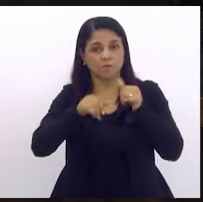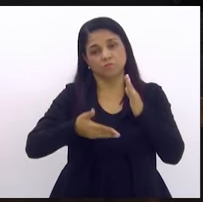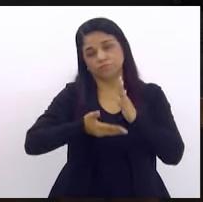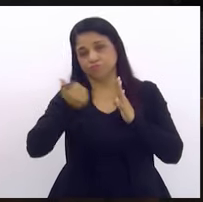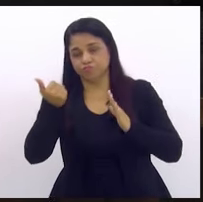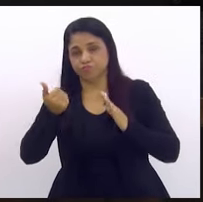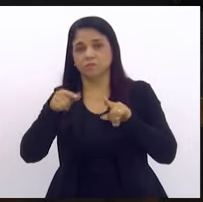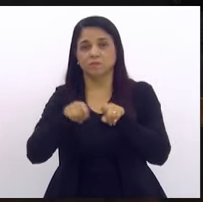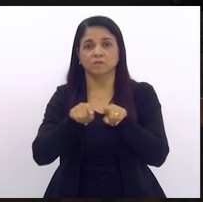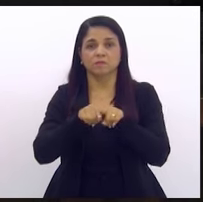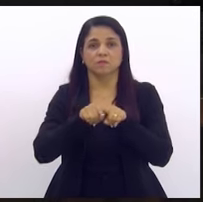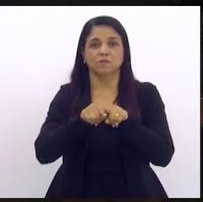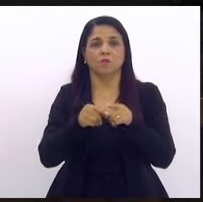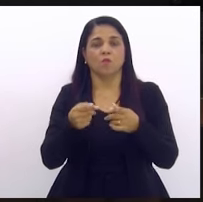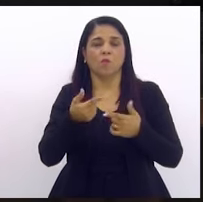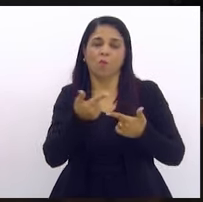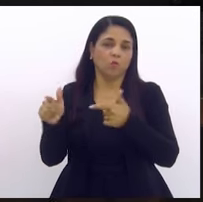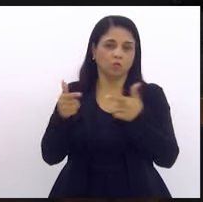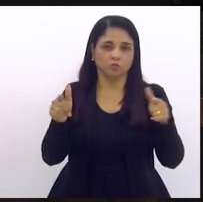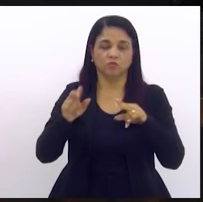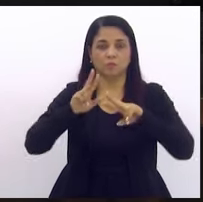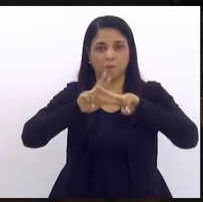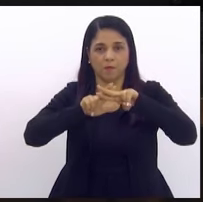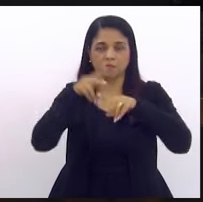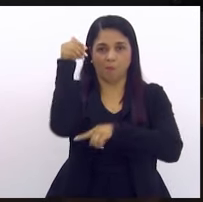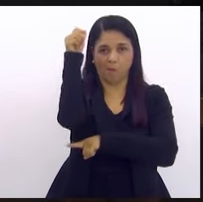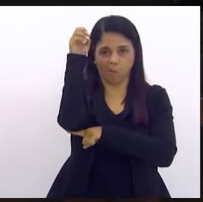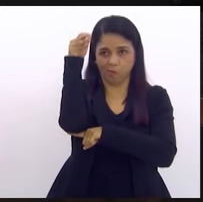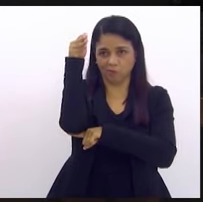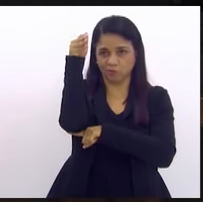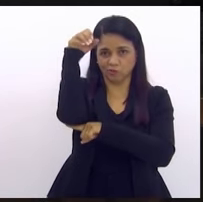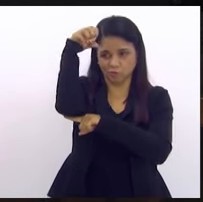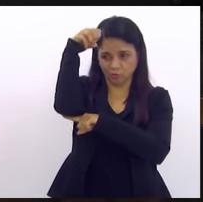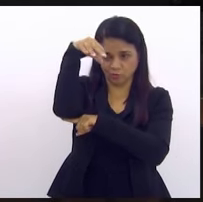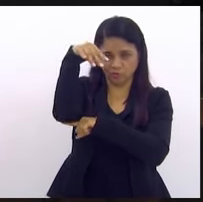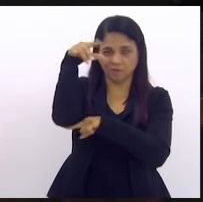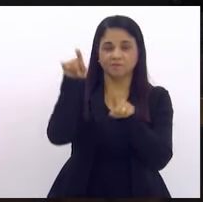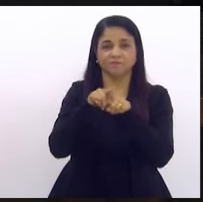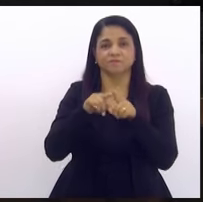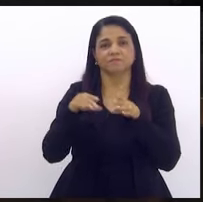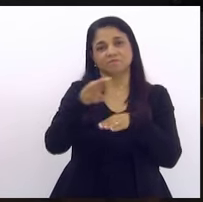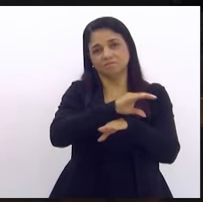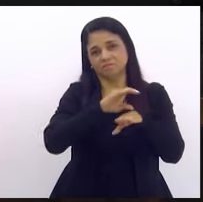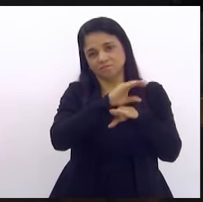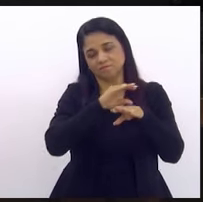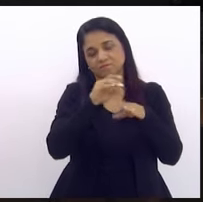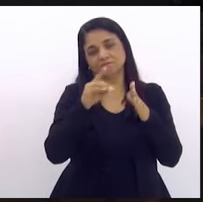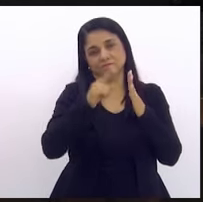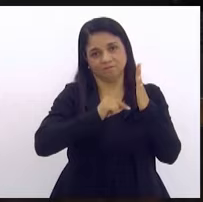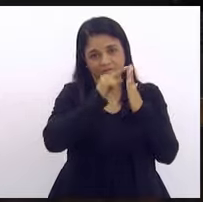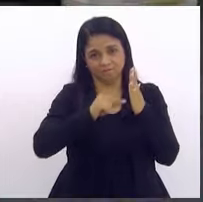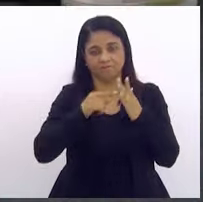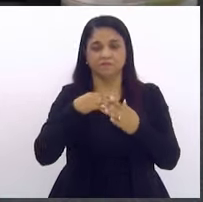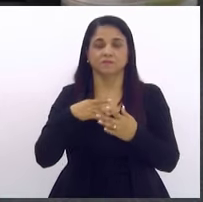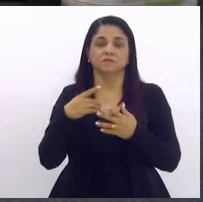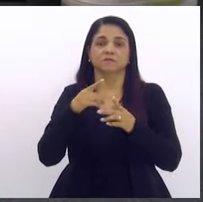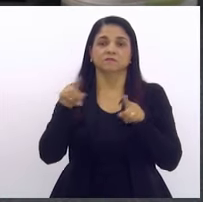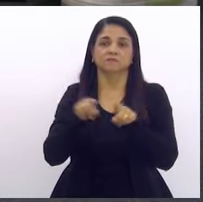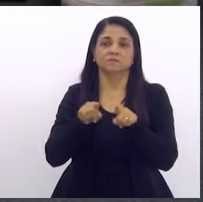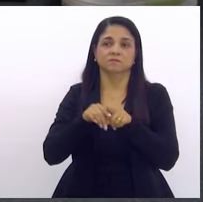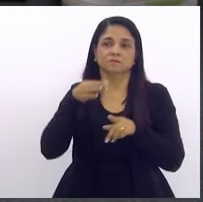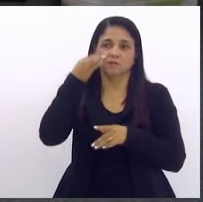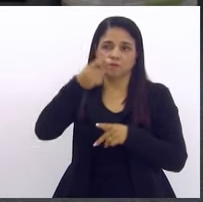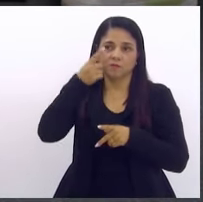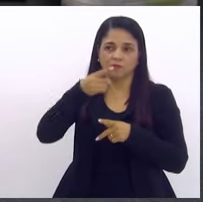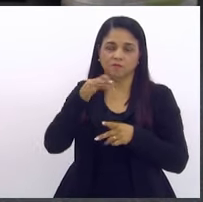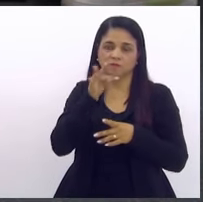dispositivos inservíveis presos aos postes. Pendendo de parecer da Comissão de Emendas Constitucionais e vetos, deputado Jorge Felipe Neto. Pela derrubada